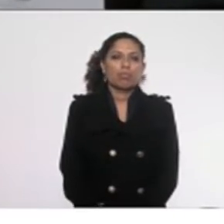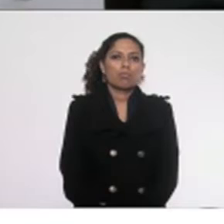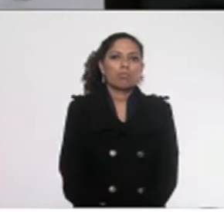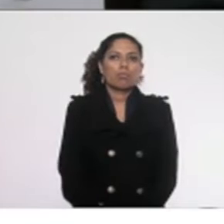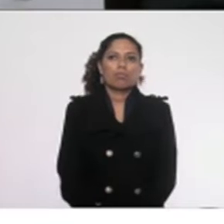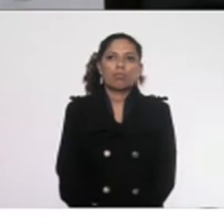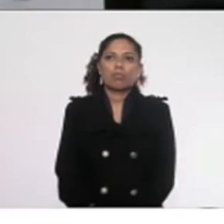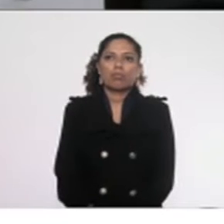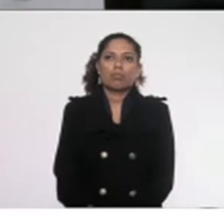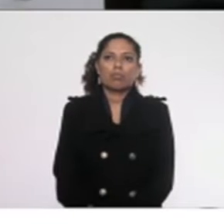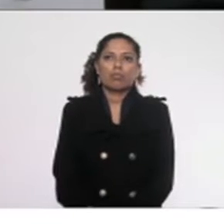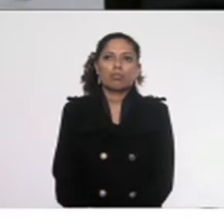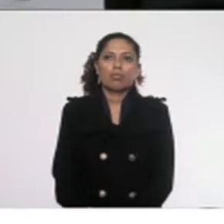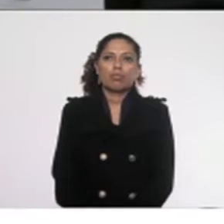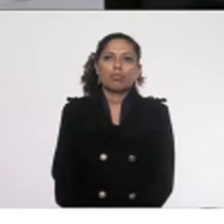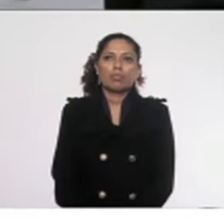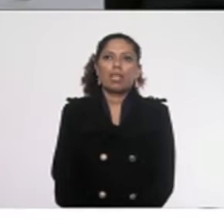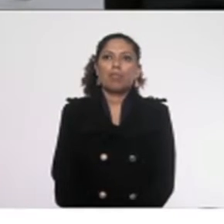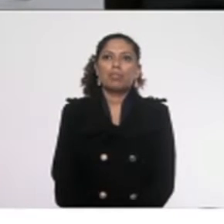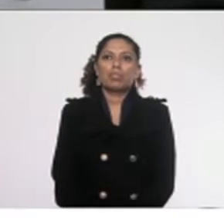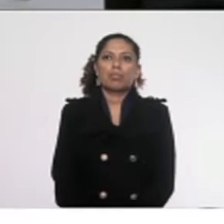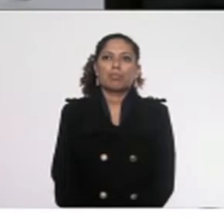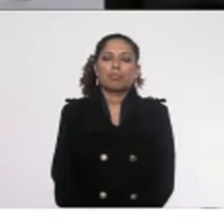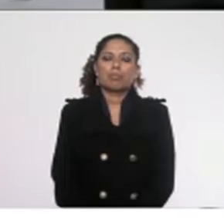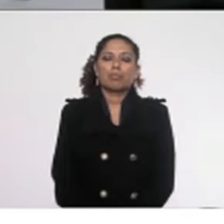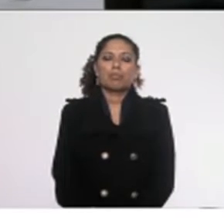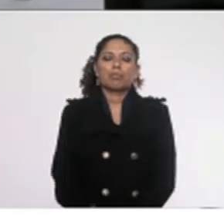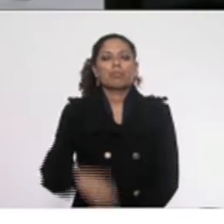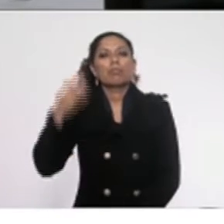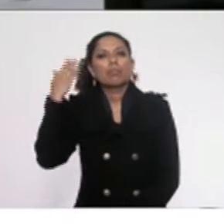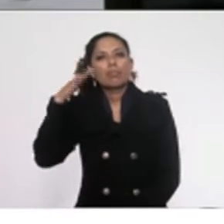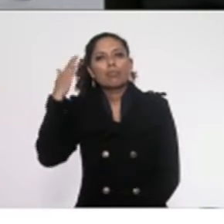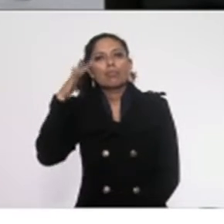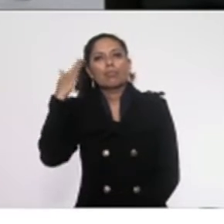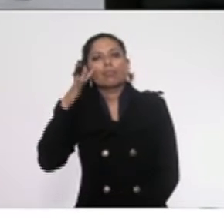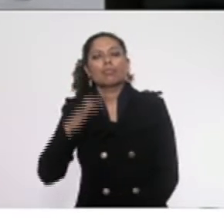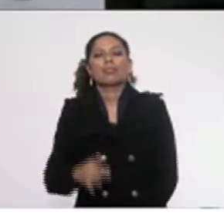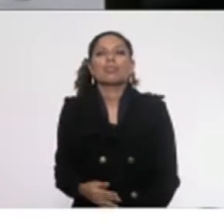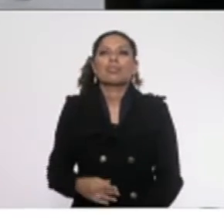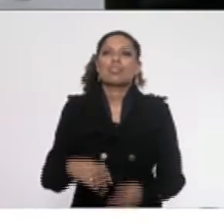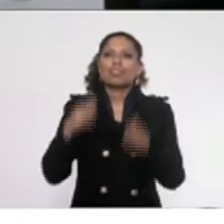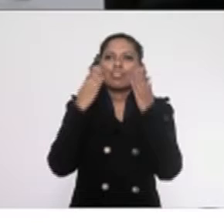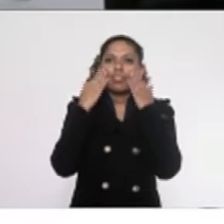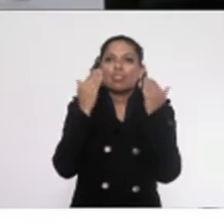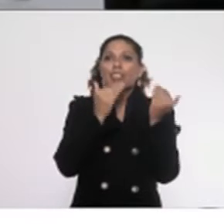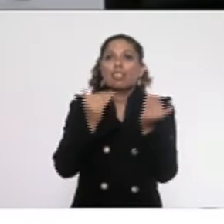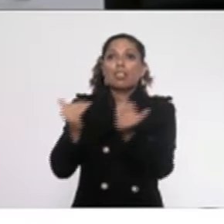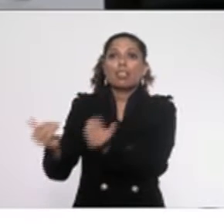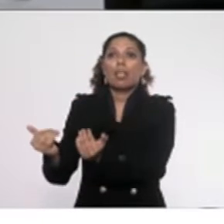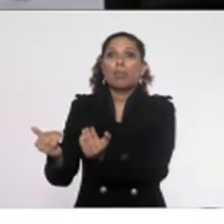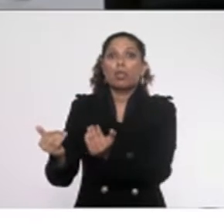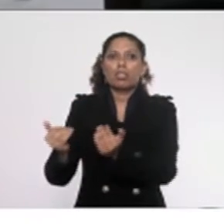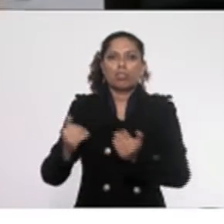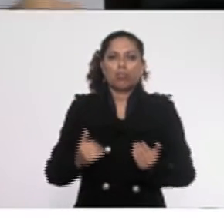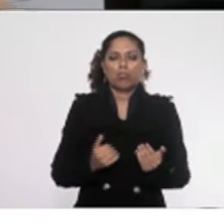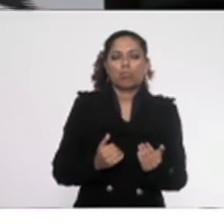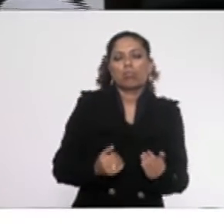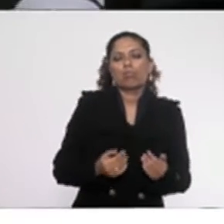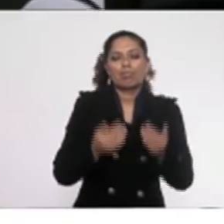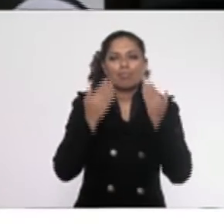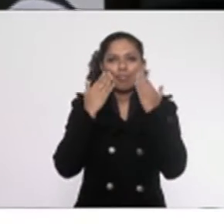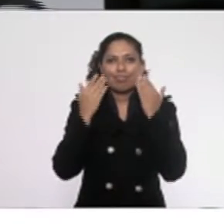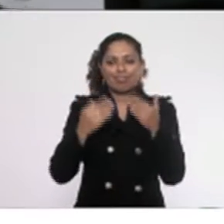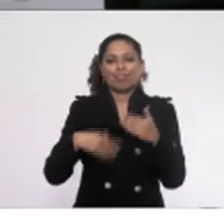que que é entendido por quem apresenta, visando o aperfeiçoamento